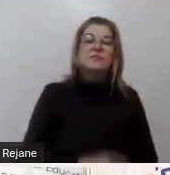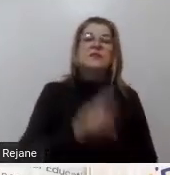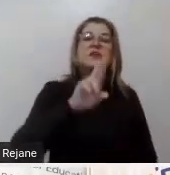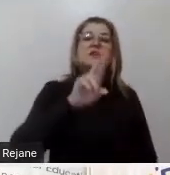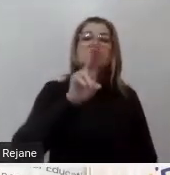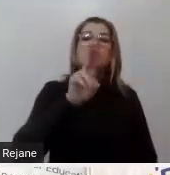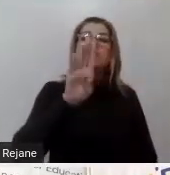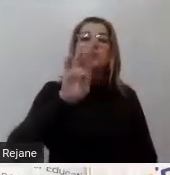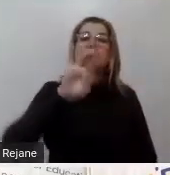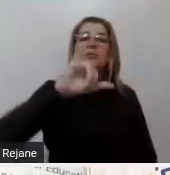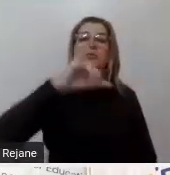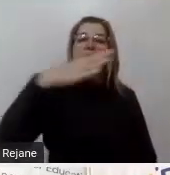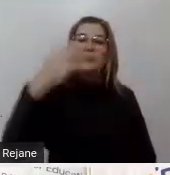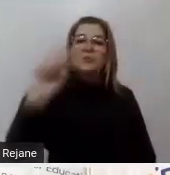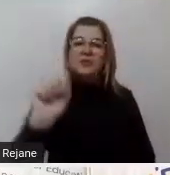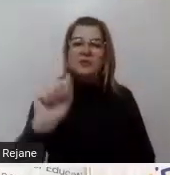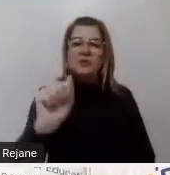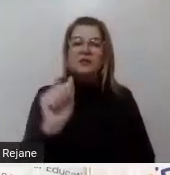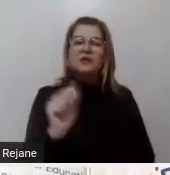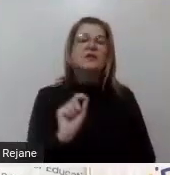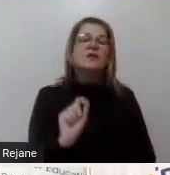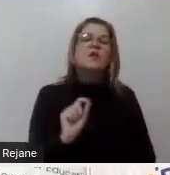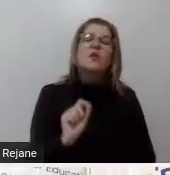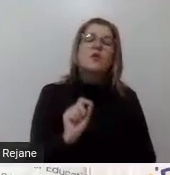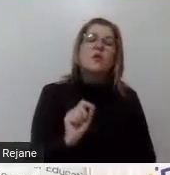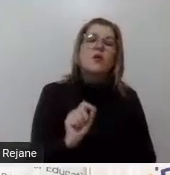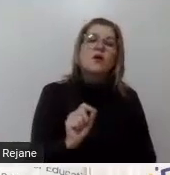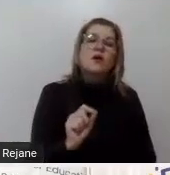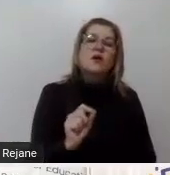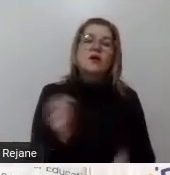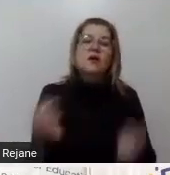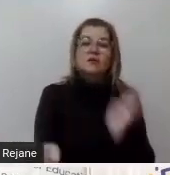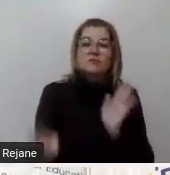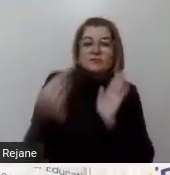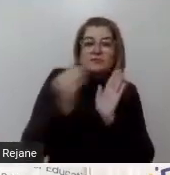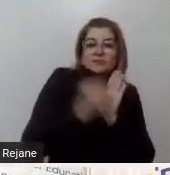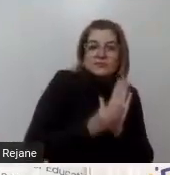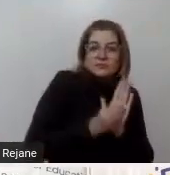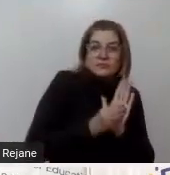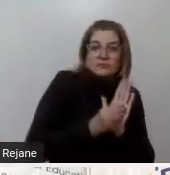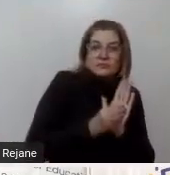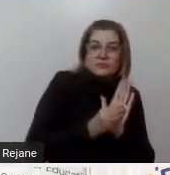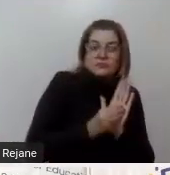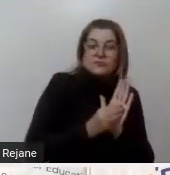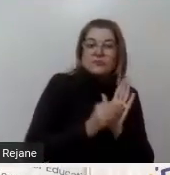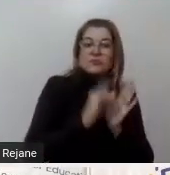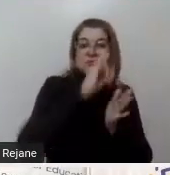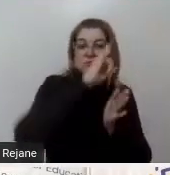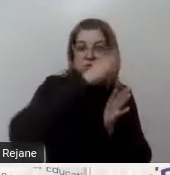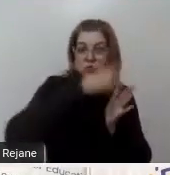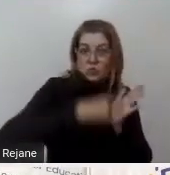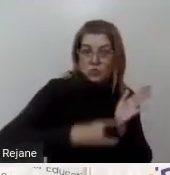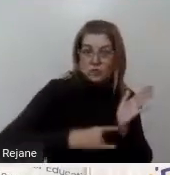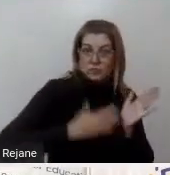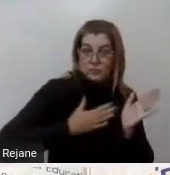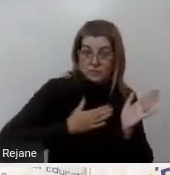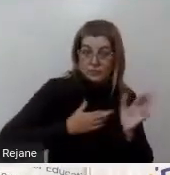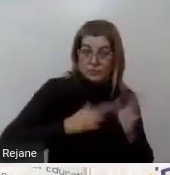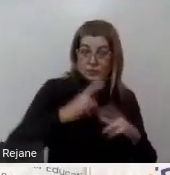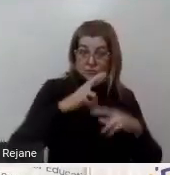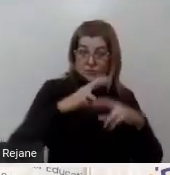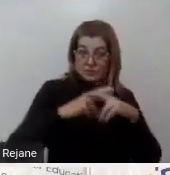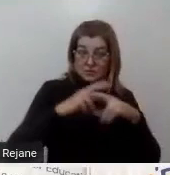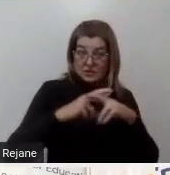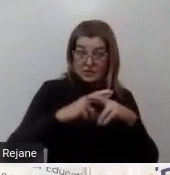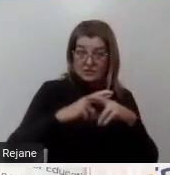Então eu vou colocar aqui, vou adicionar um documento do meu Drive.